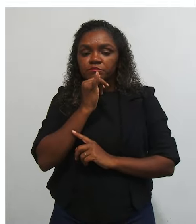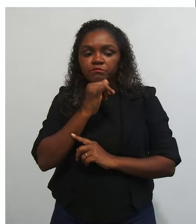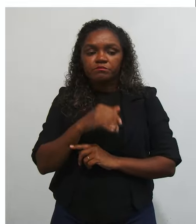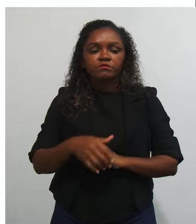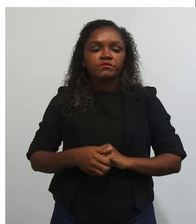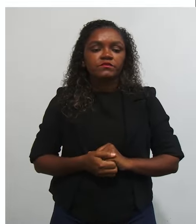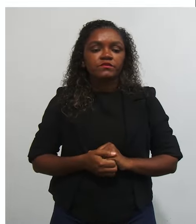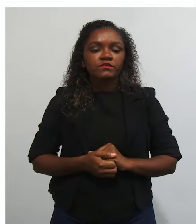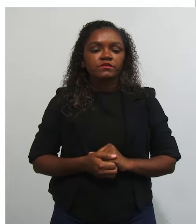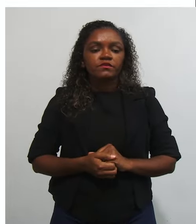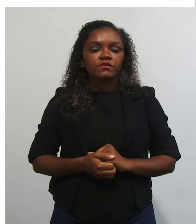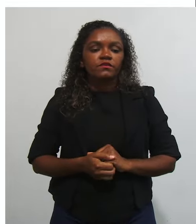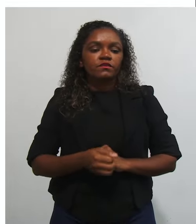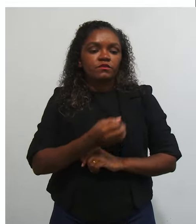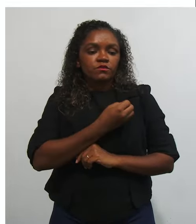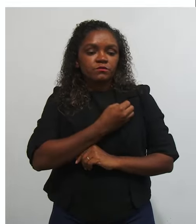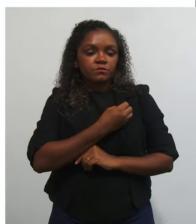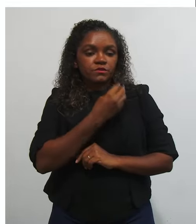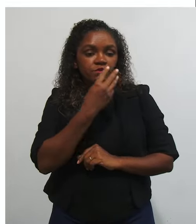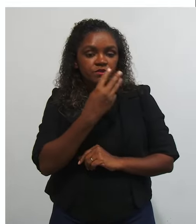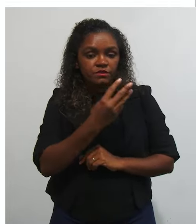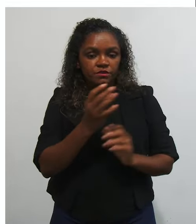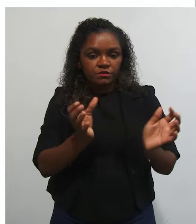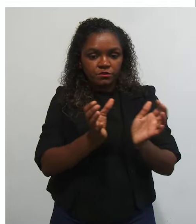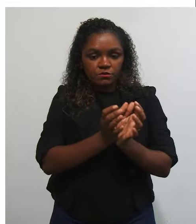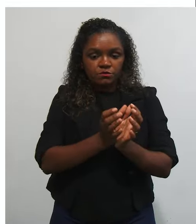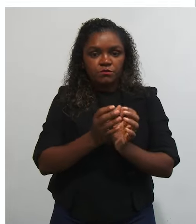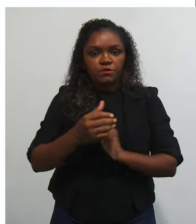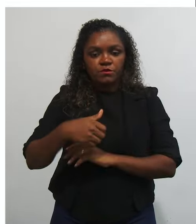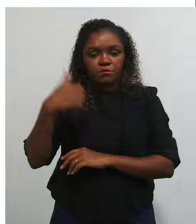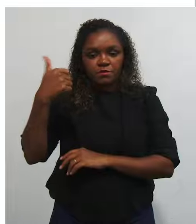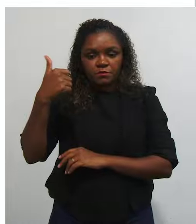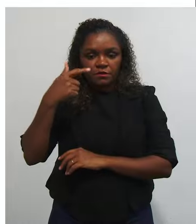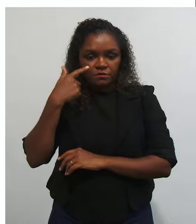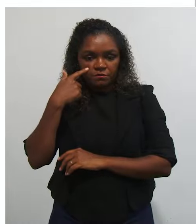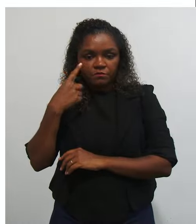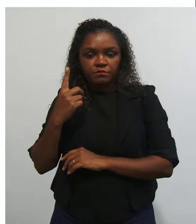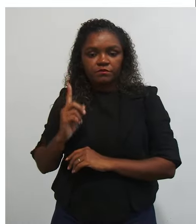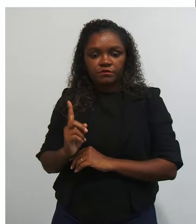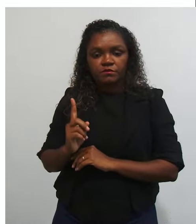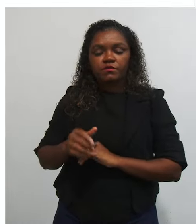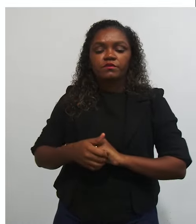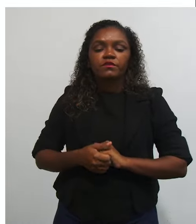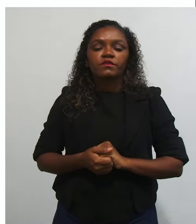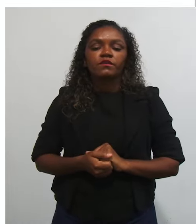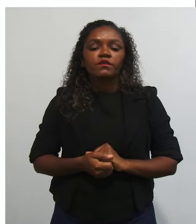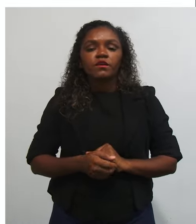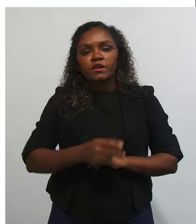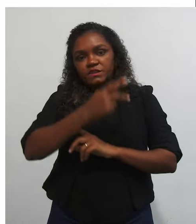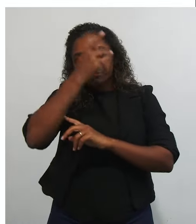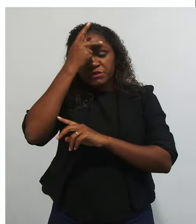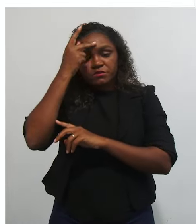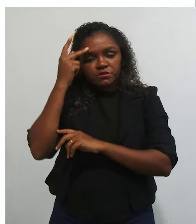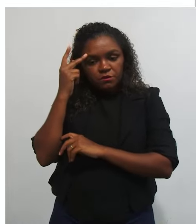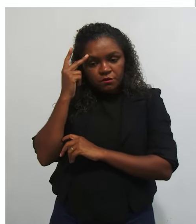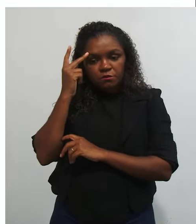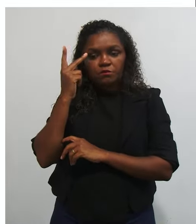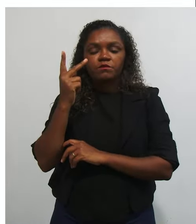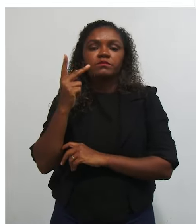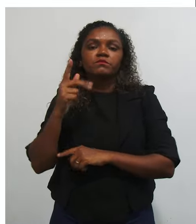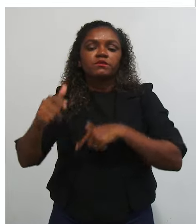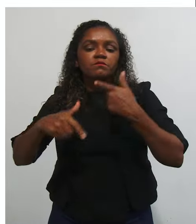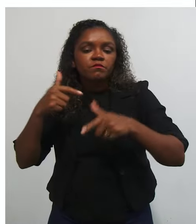correntes. Então, 3, o código, o grupo, 1. Todos os gastos com pessoal e encargos vão